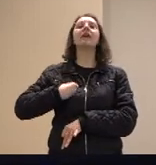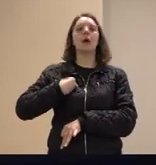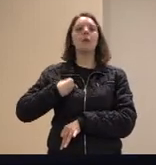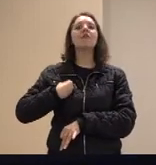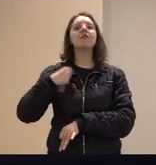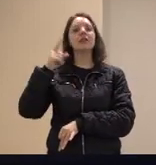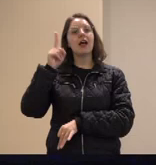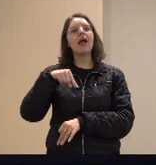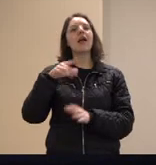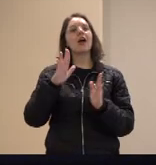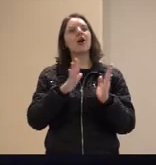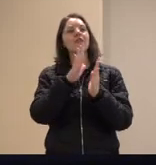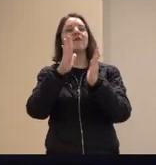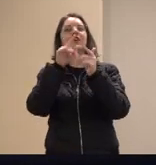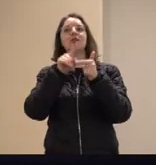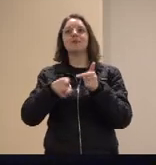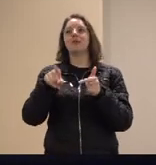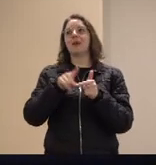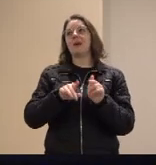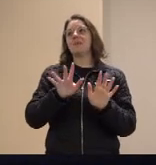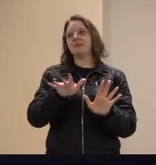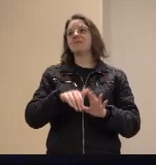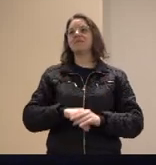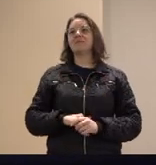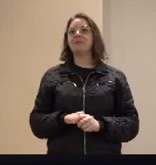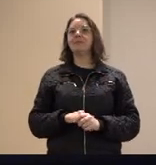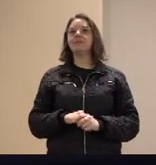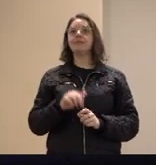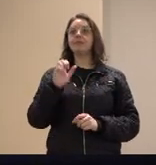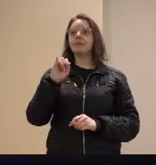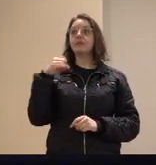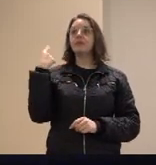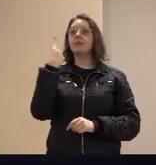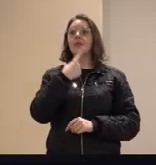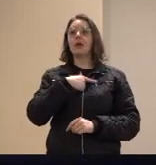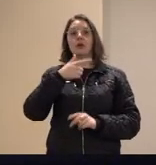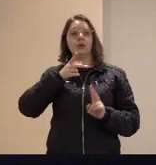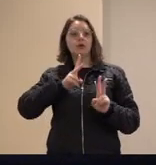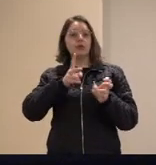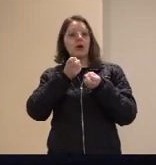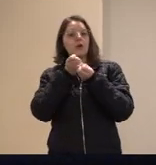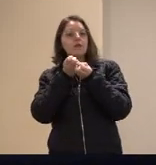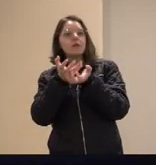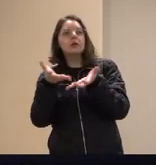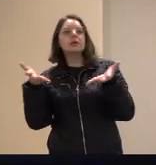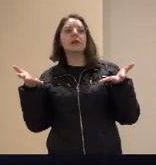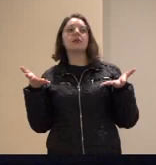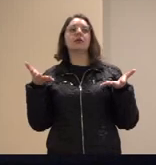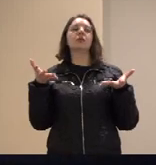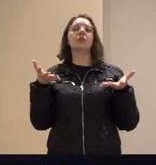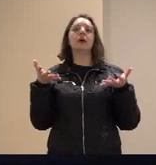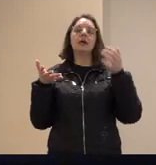de conflitos e problemas. Se a gente continuar oferecendo